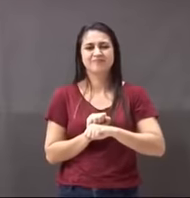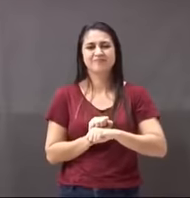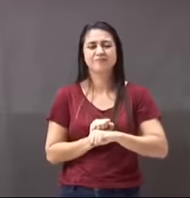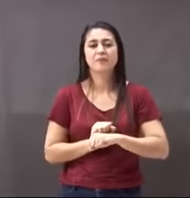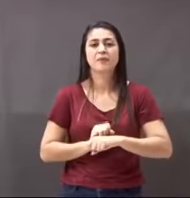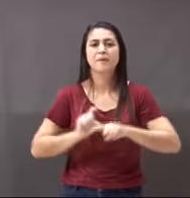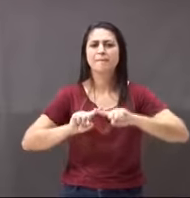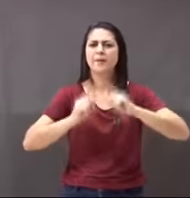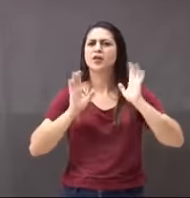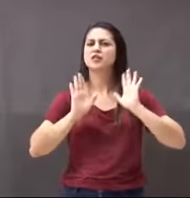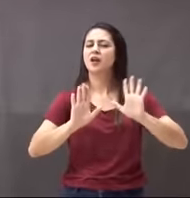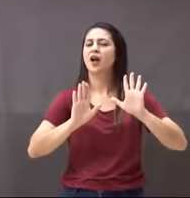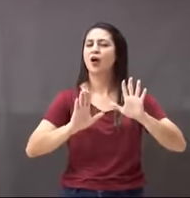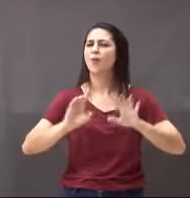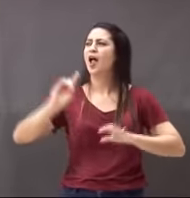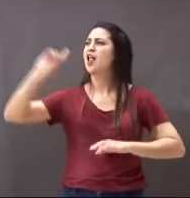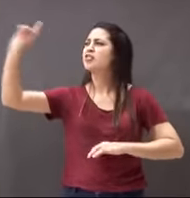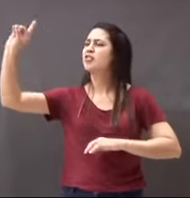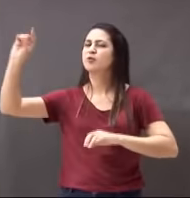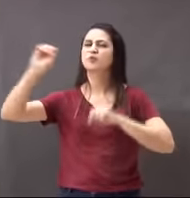é Deus nos ensinando,